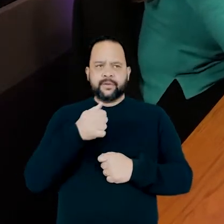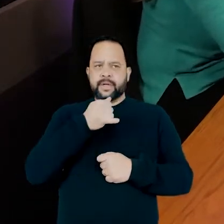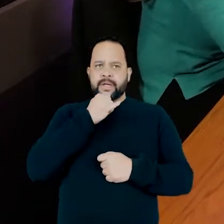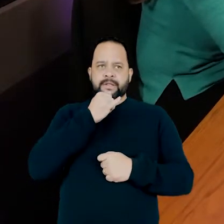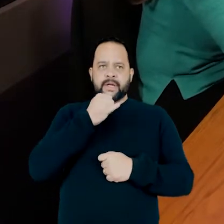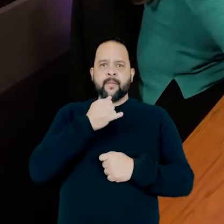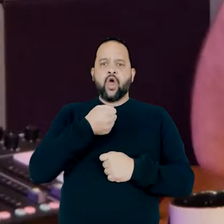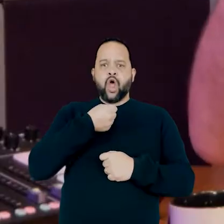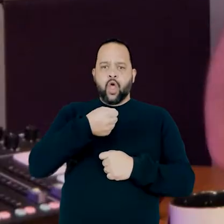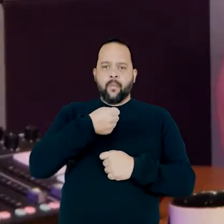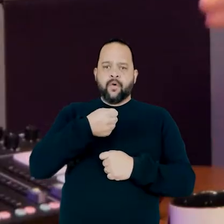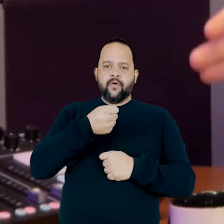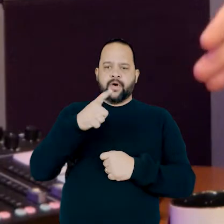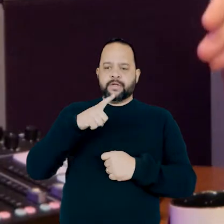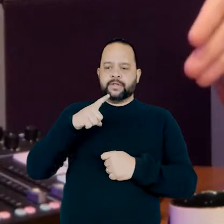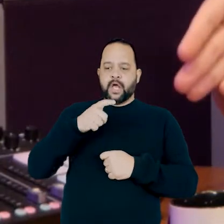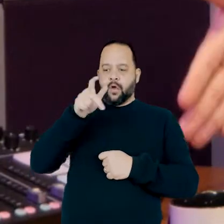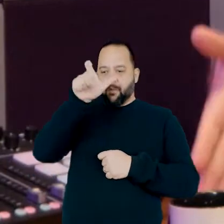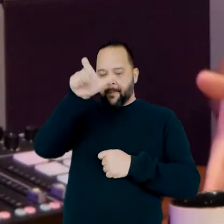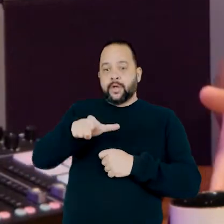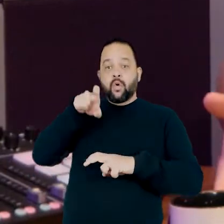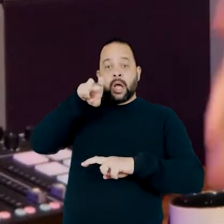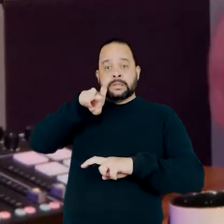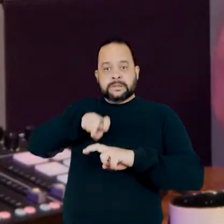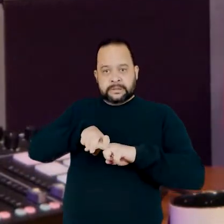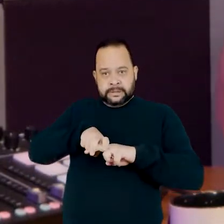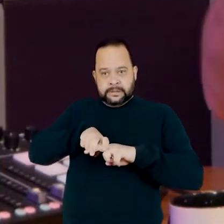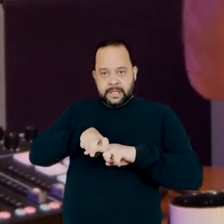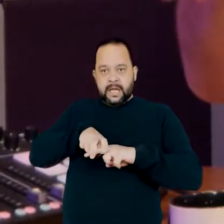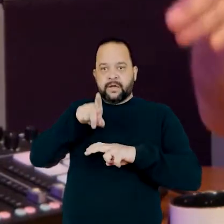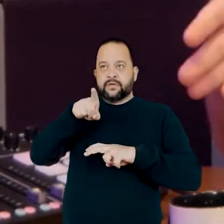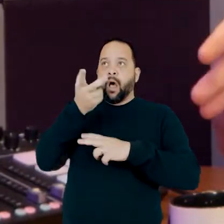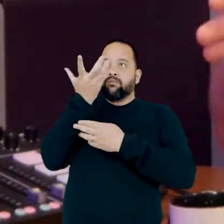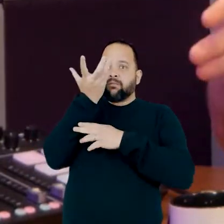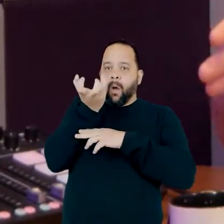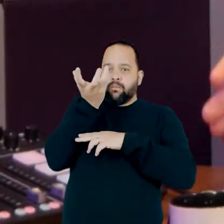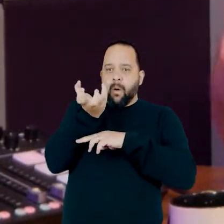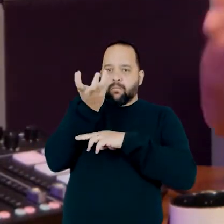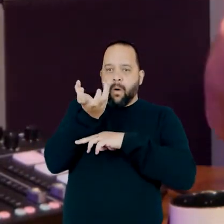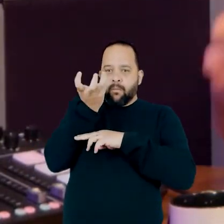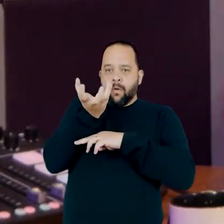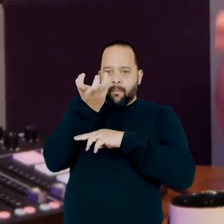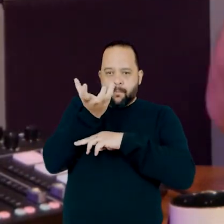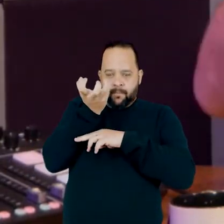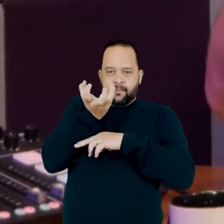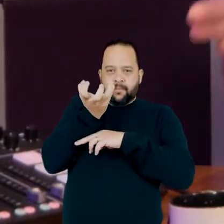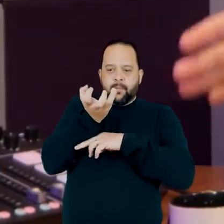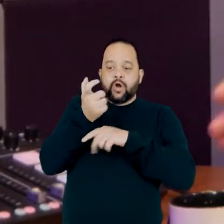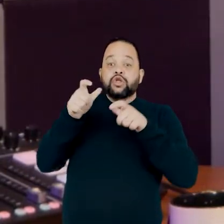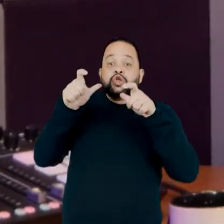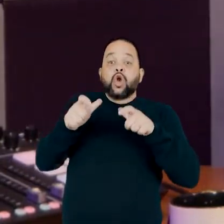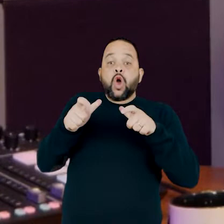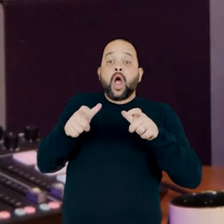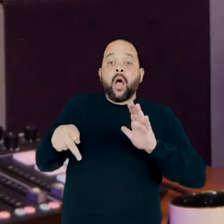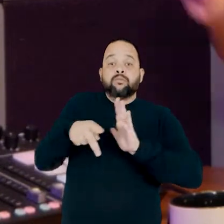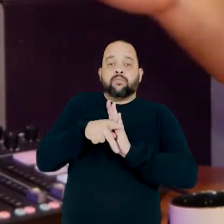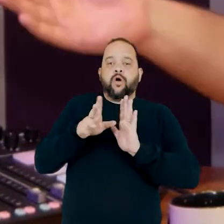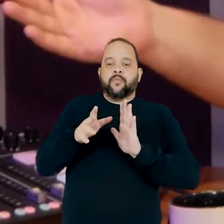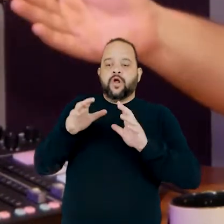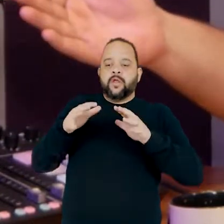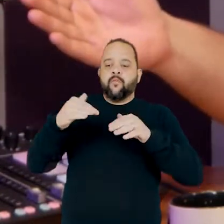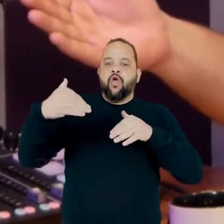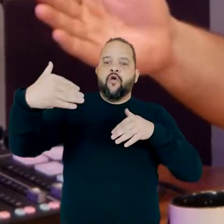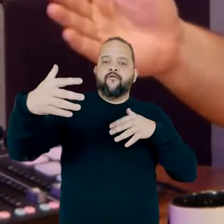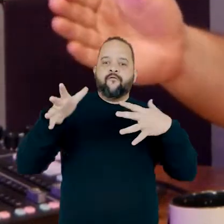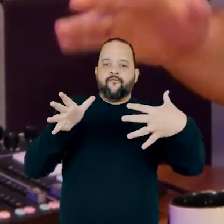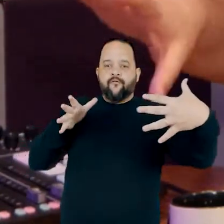microfone. Tá vendo? Vai ter uma pessoa sentada aqui. Você faz essa captação nesse espacinho aqui. Daqui para